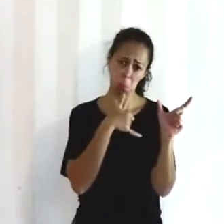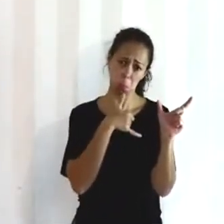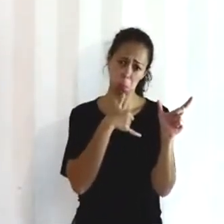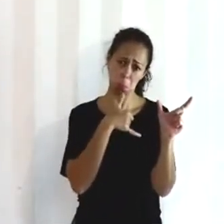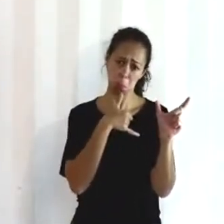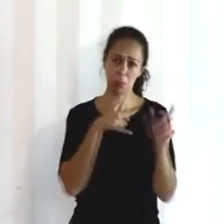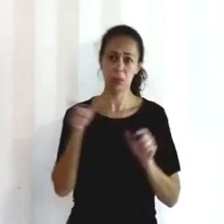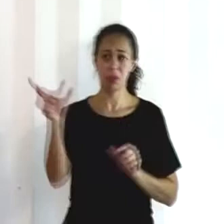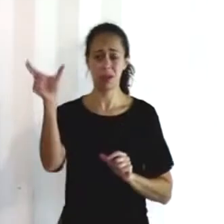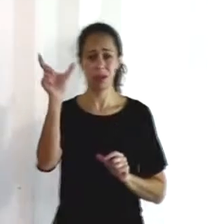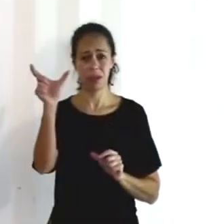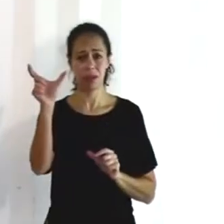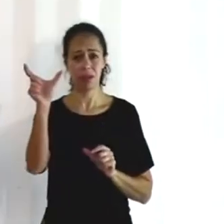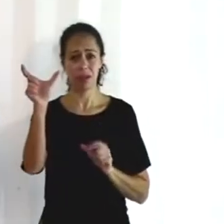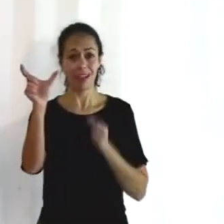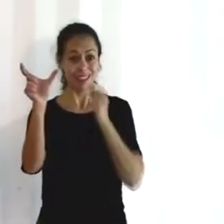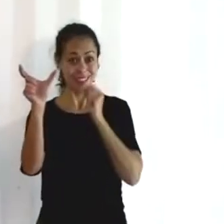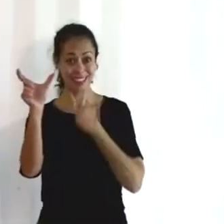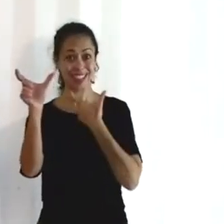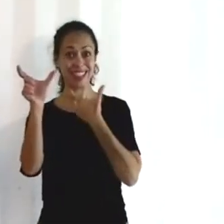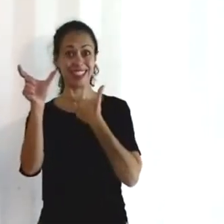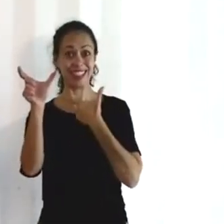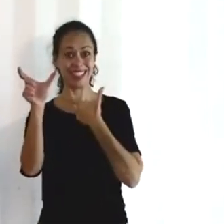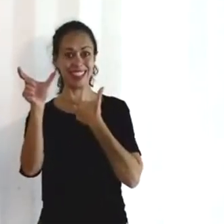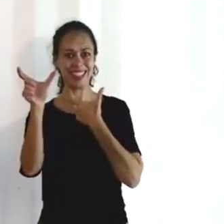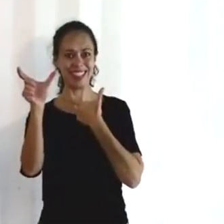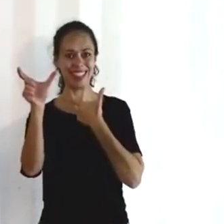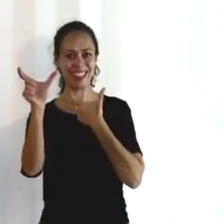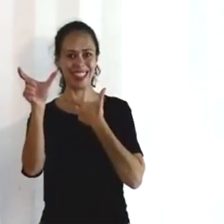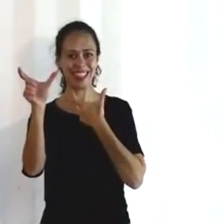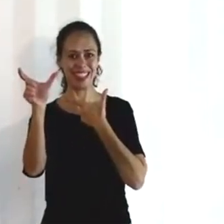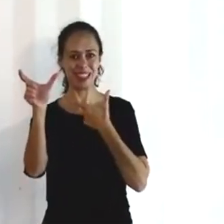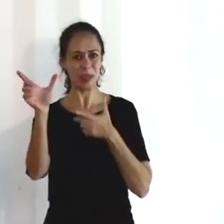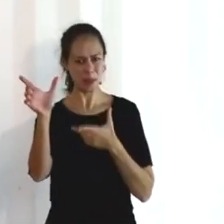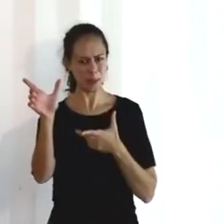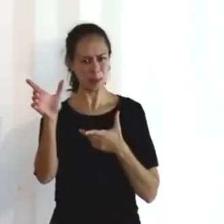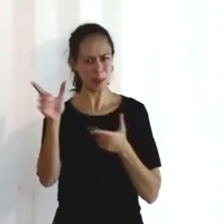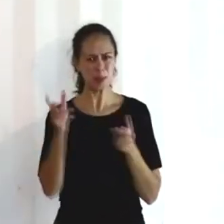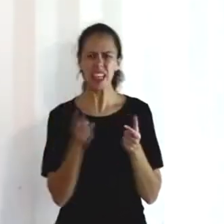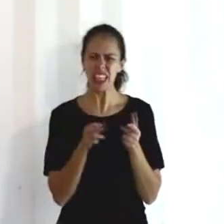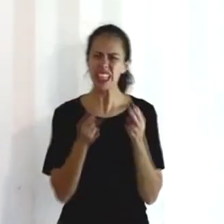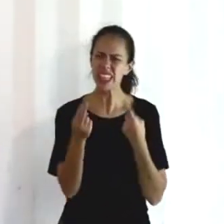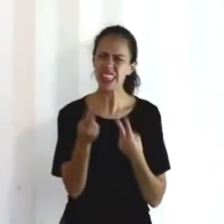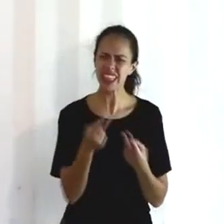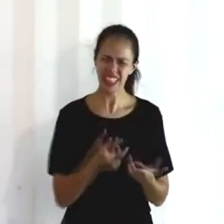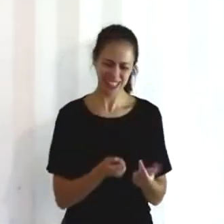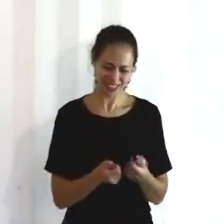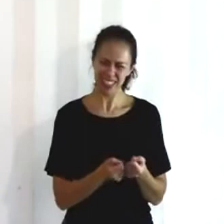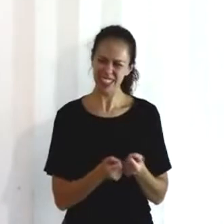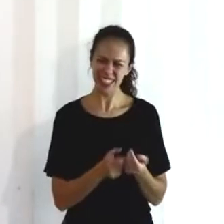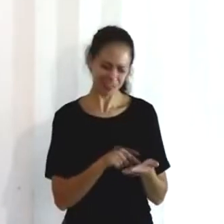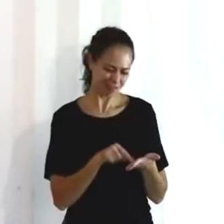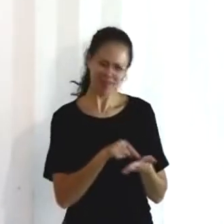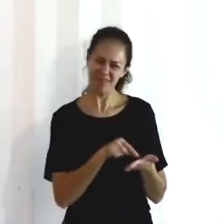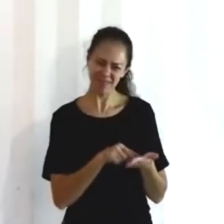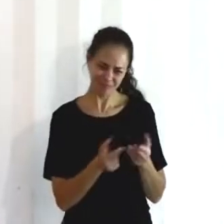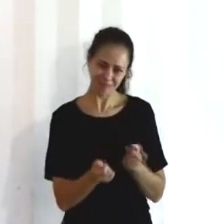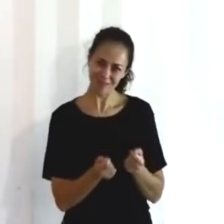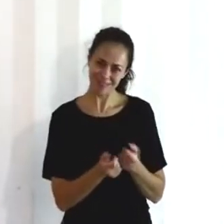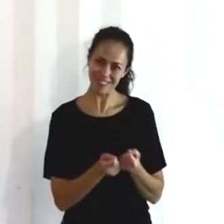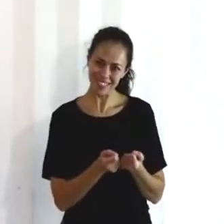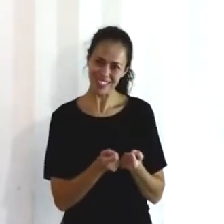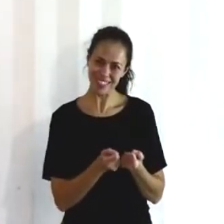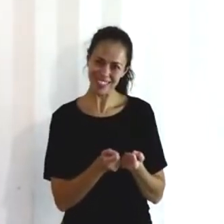uma espécie de emoji, né? Um emoji tristinho e um emoji